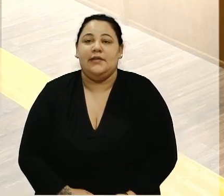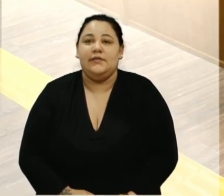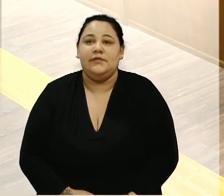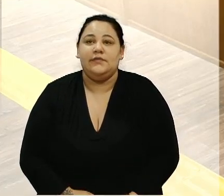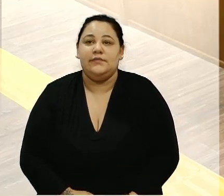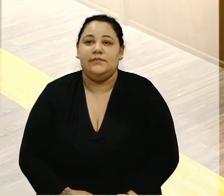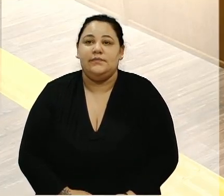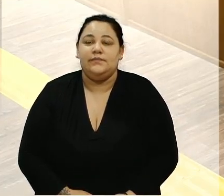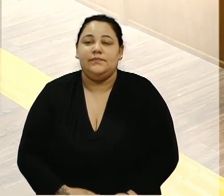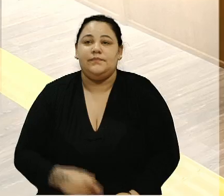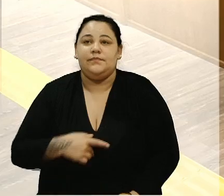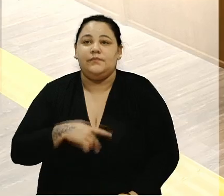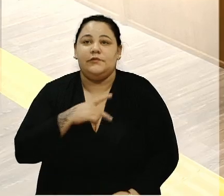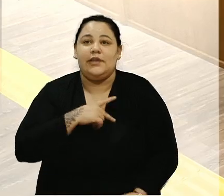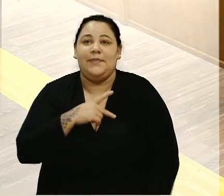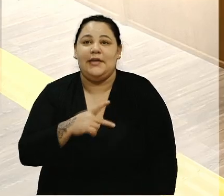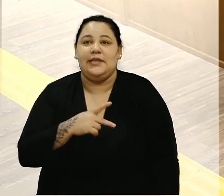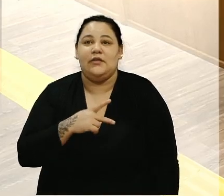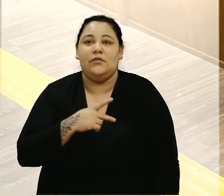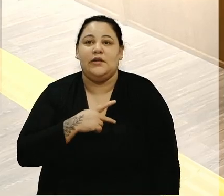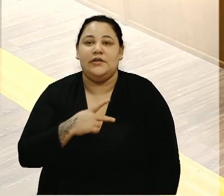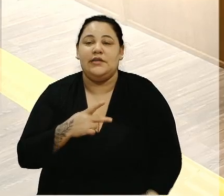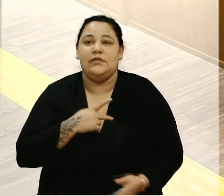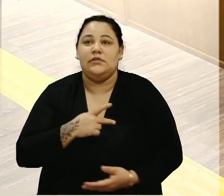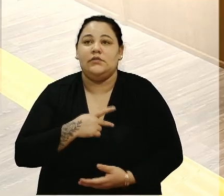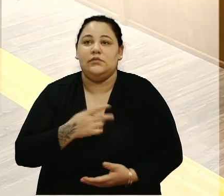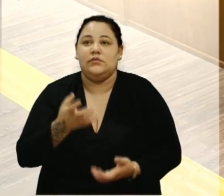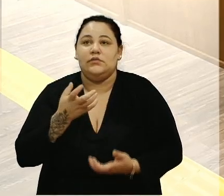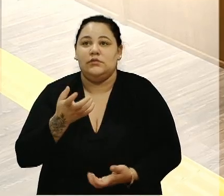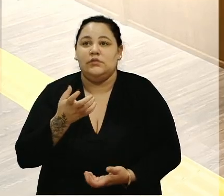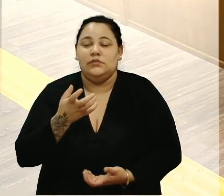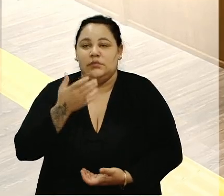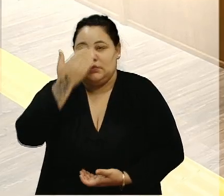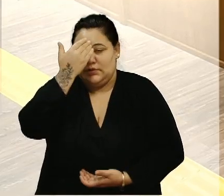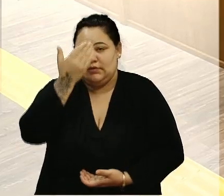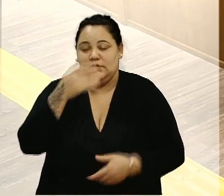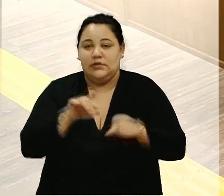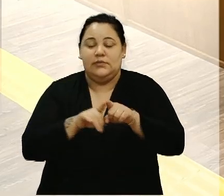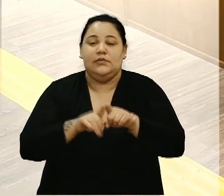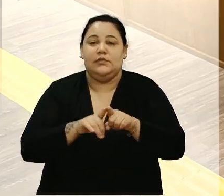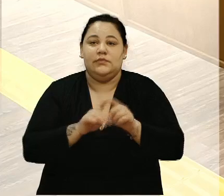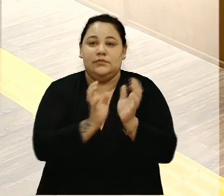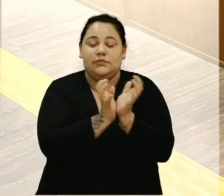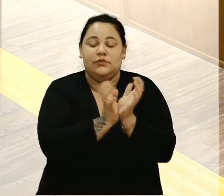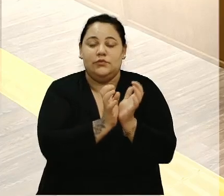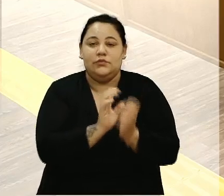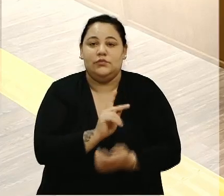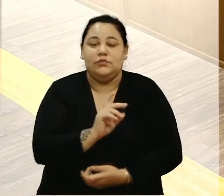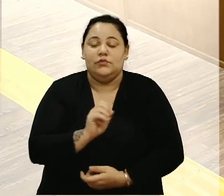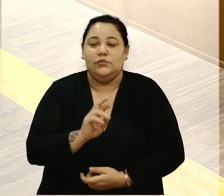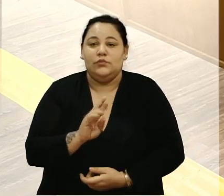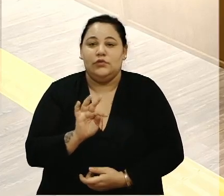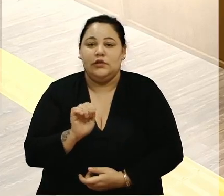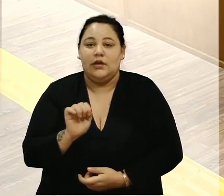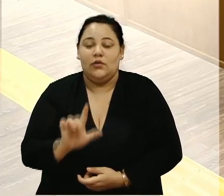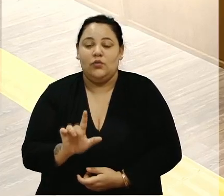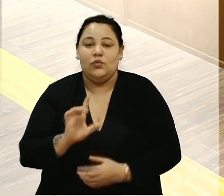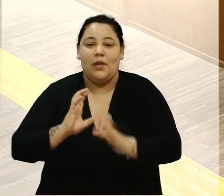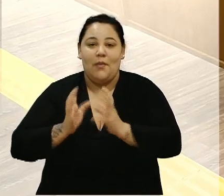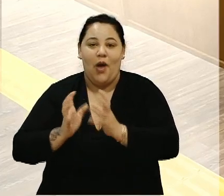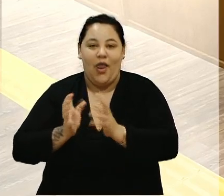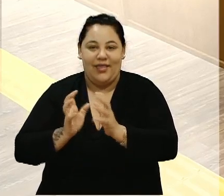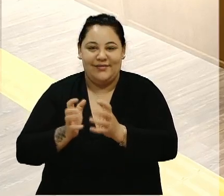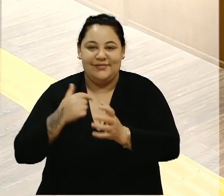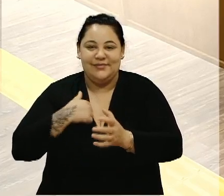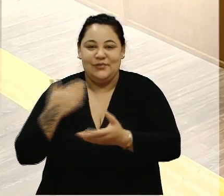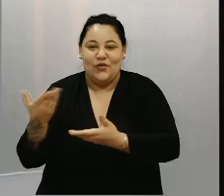Senhora presidente, quero agradecer aqui o Portal da Bola por ter me convidado para entregar o troféu no último domingo